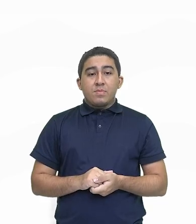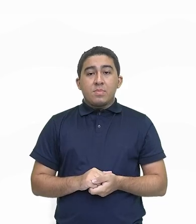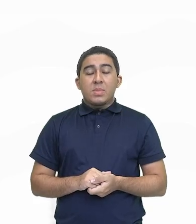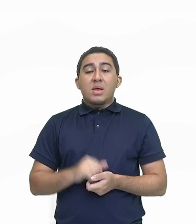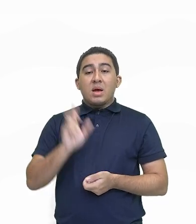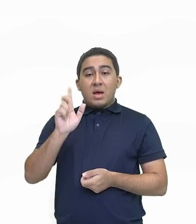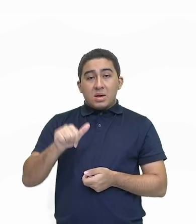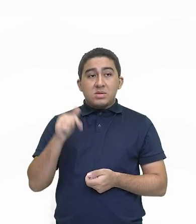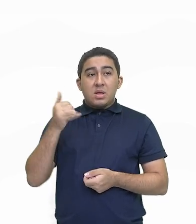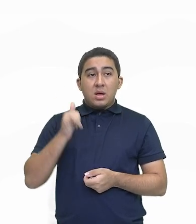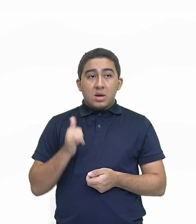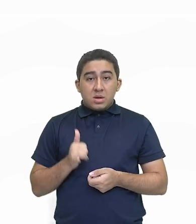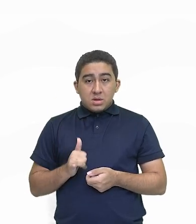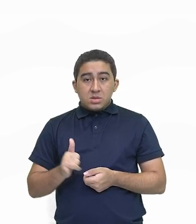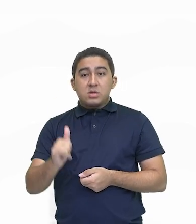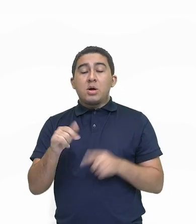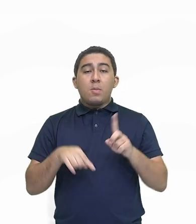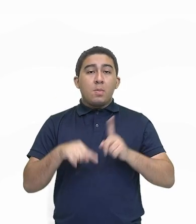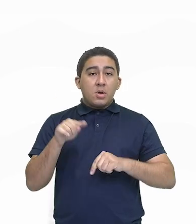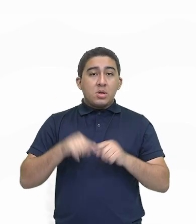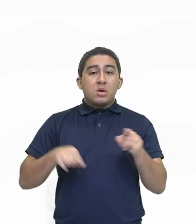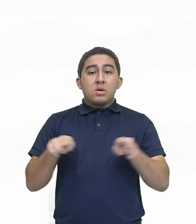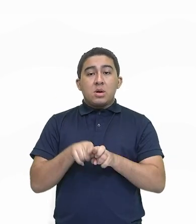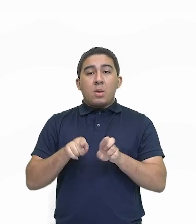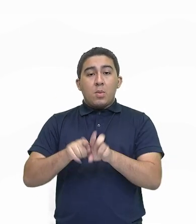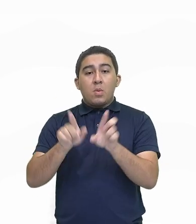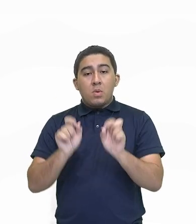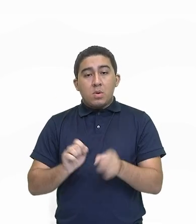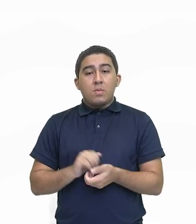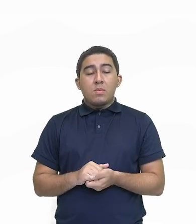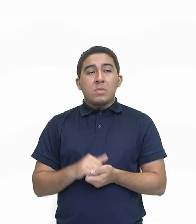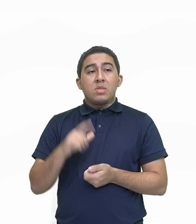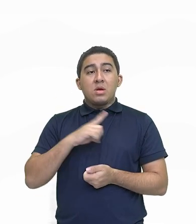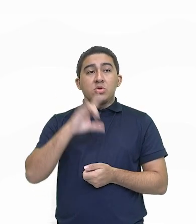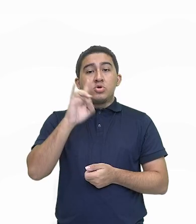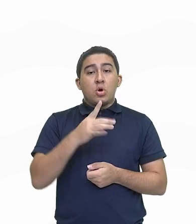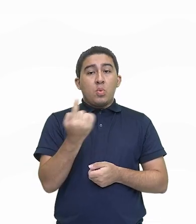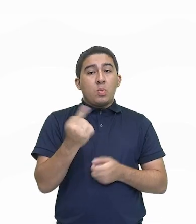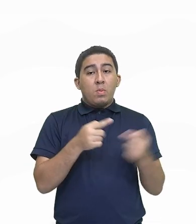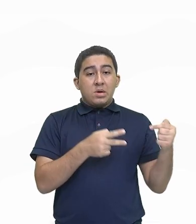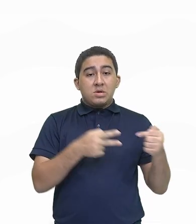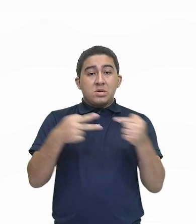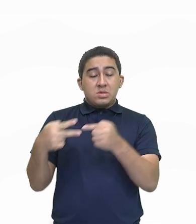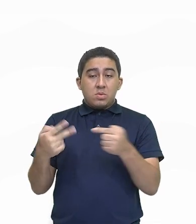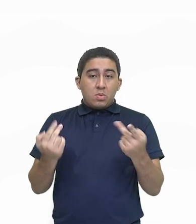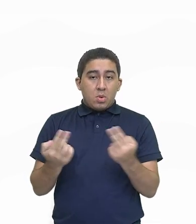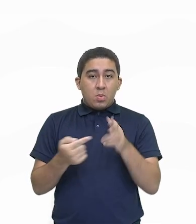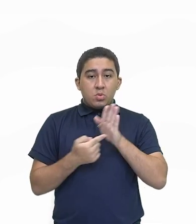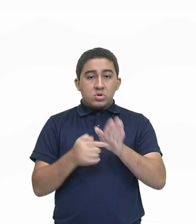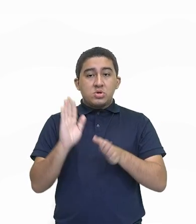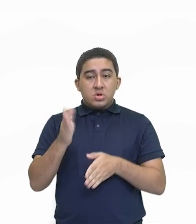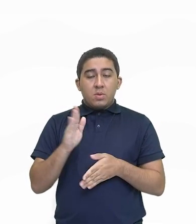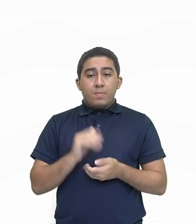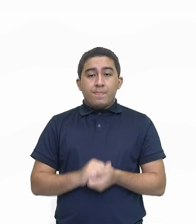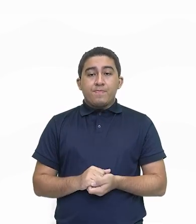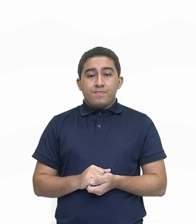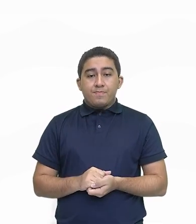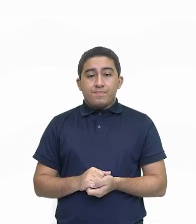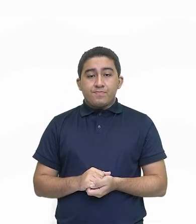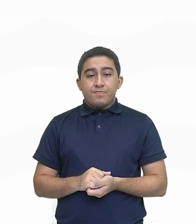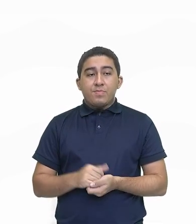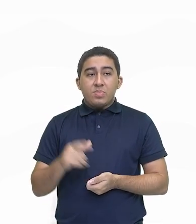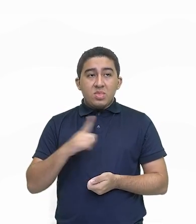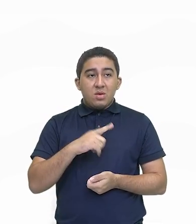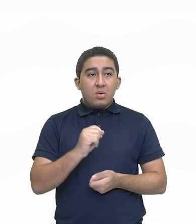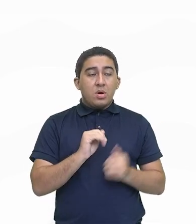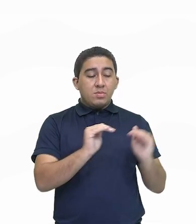matéria e energia, né, ela flui unidirecionalmente conforme aquelas setas que eu apresentei, passando de um nível